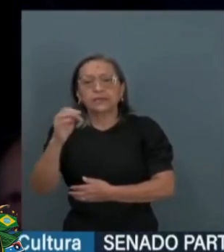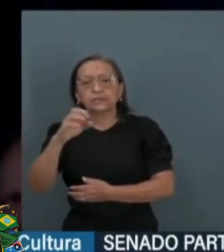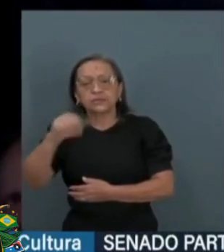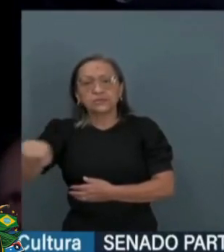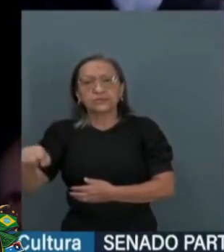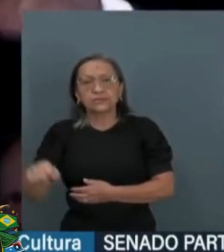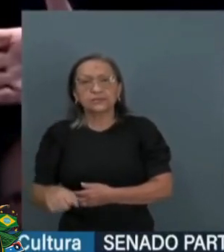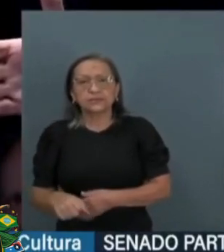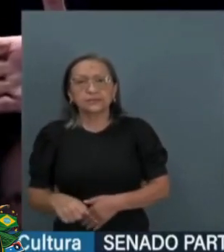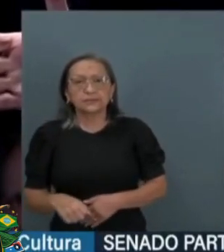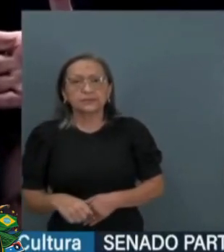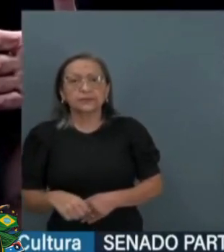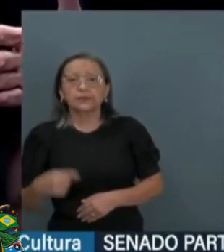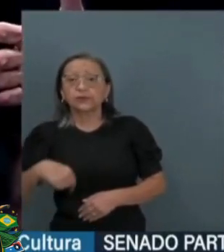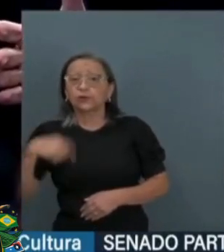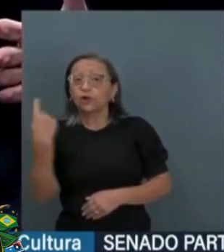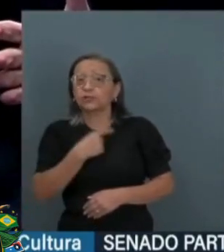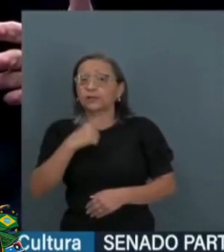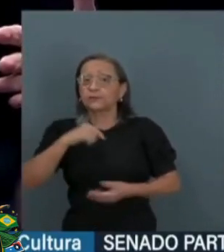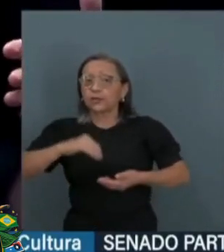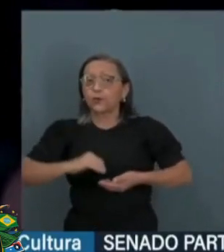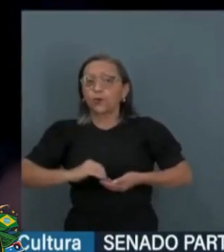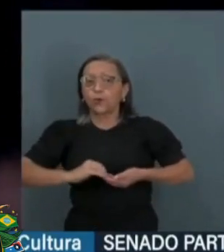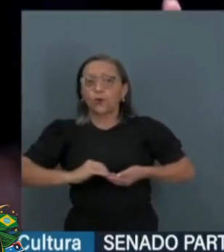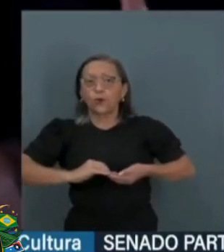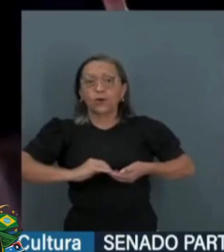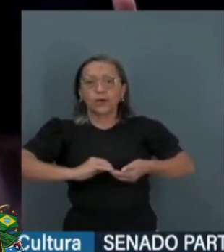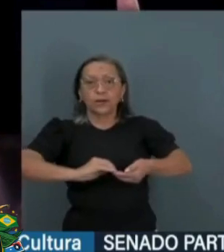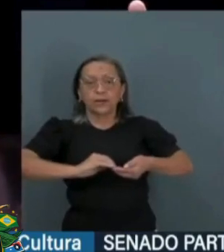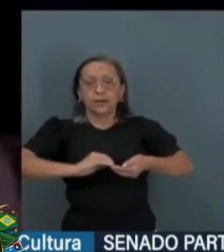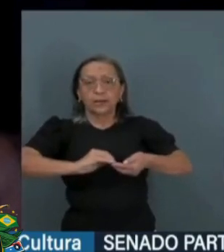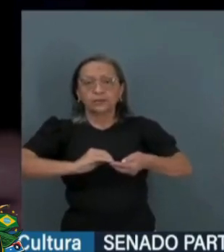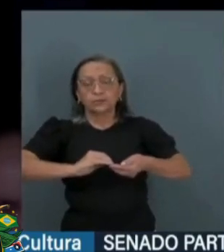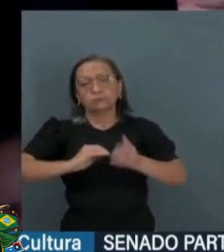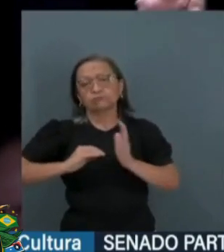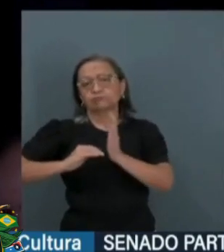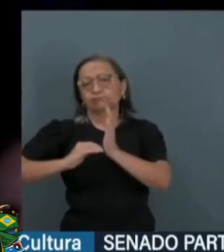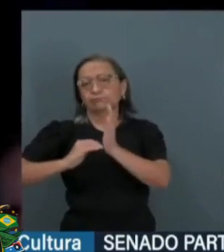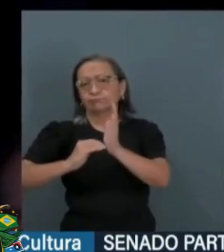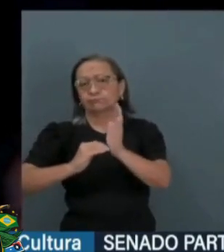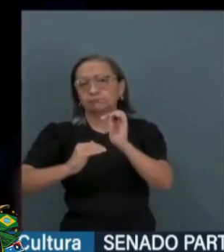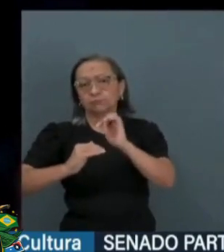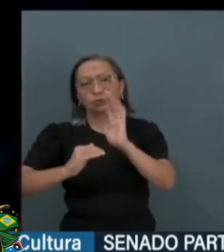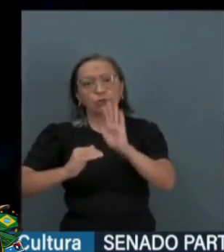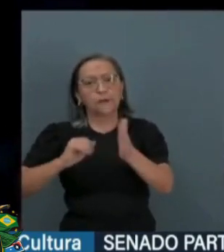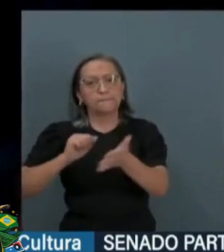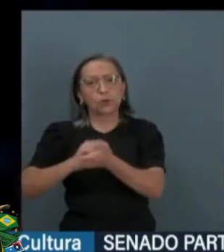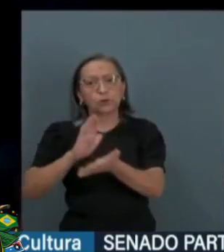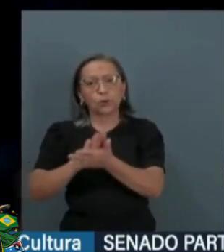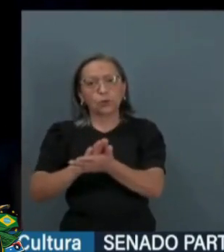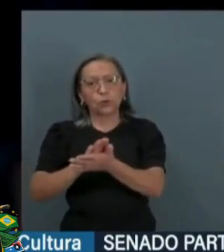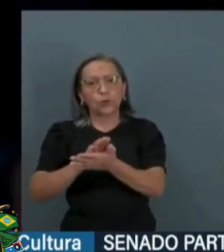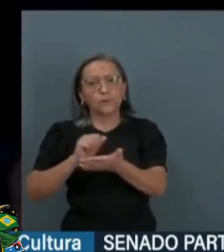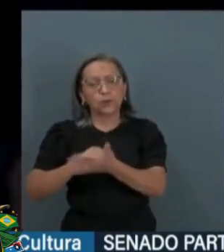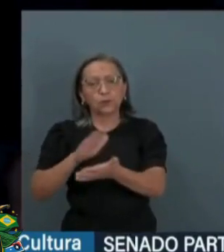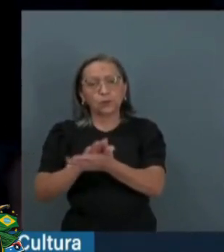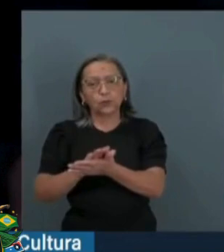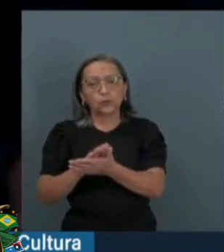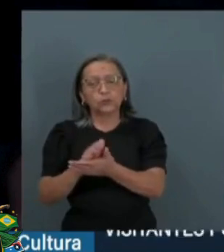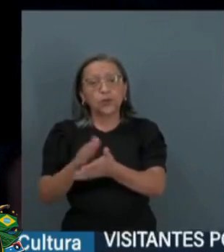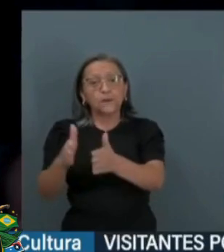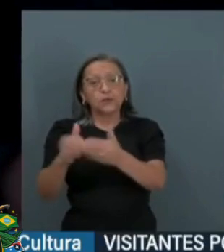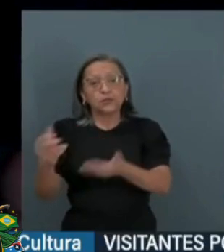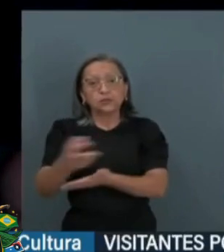Nós temos o Congresso, o Senado, que já protocolou seu pedido de impeachment. Temos